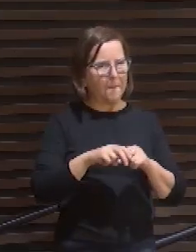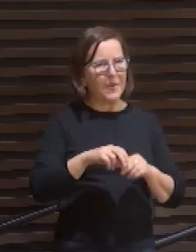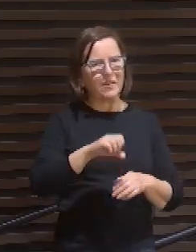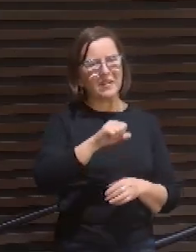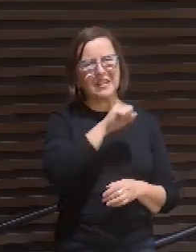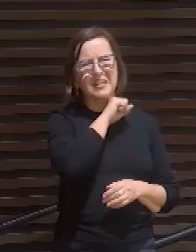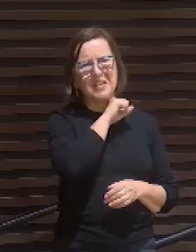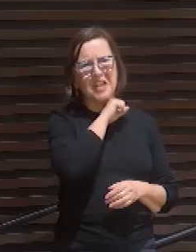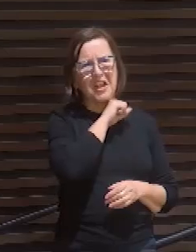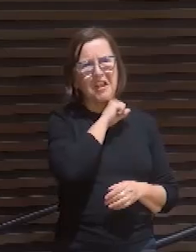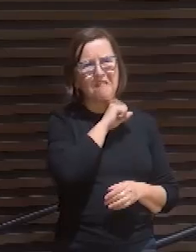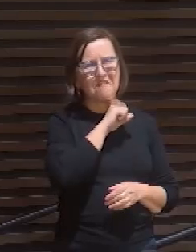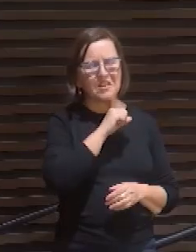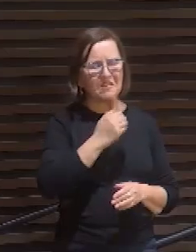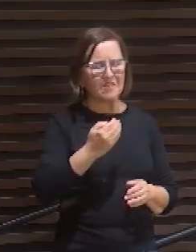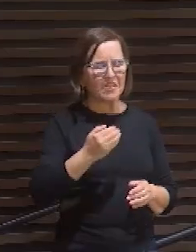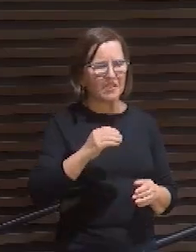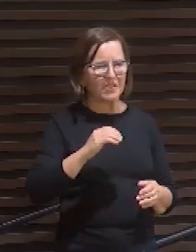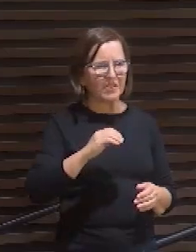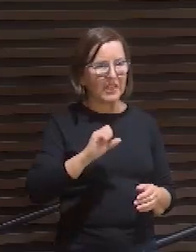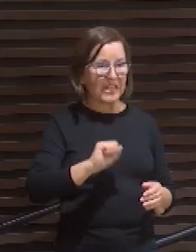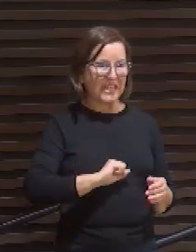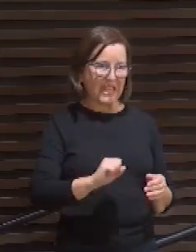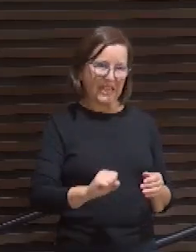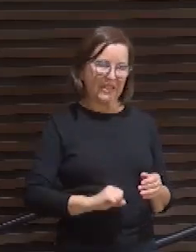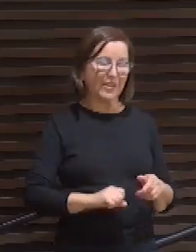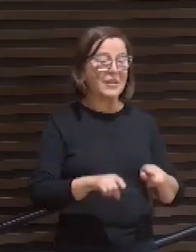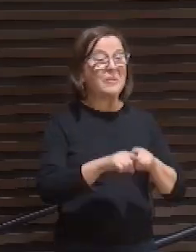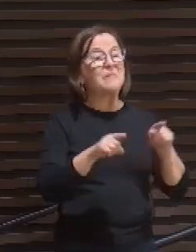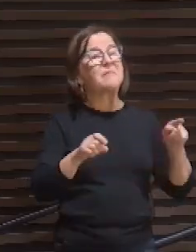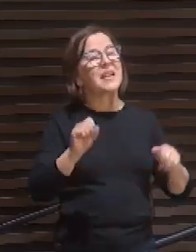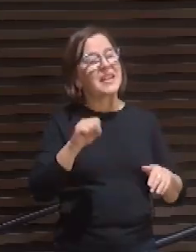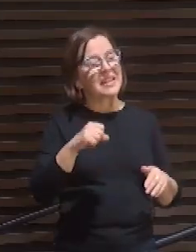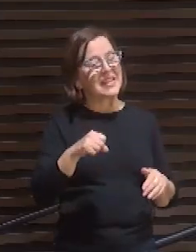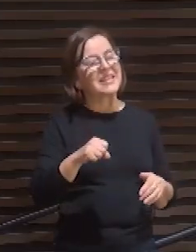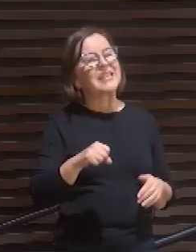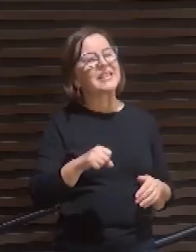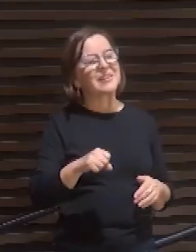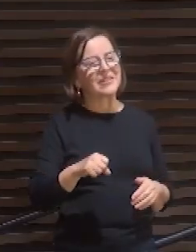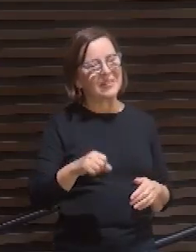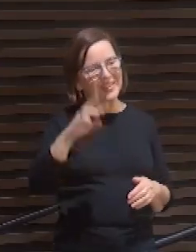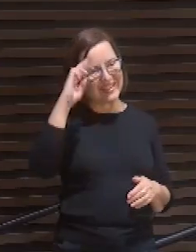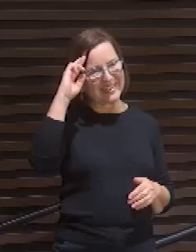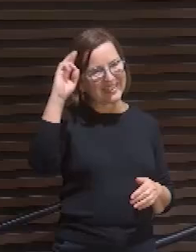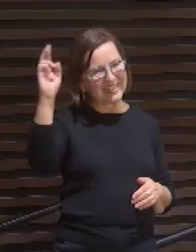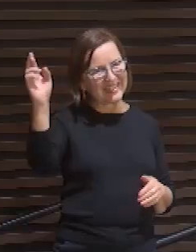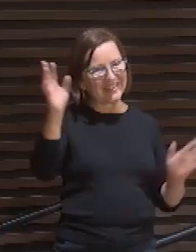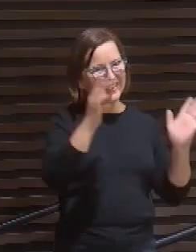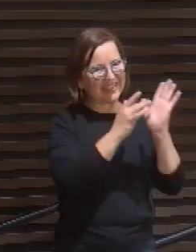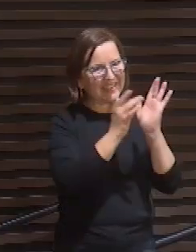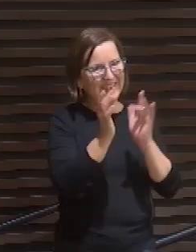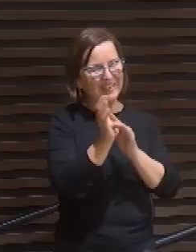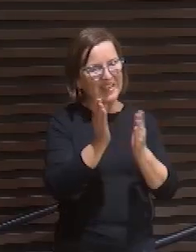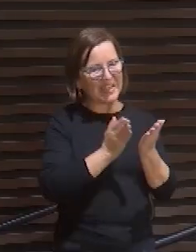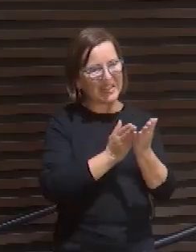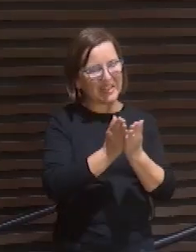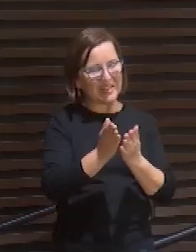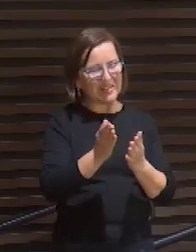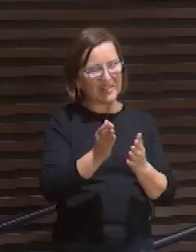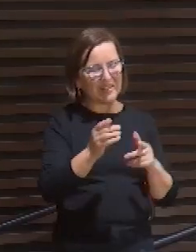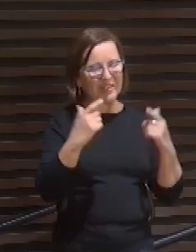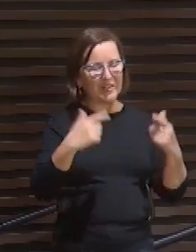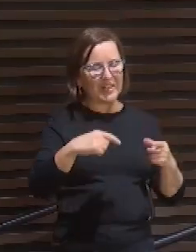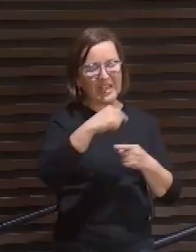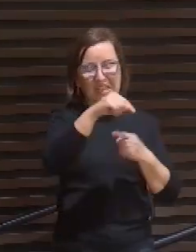humano, mas o Senhor Jesus entrou no santíssimo lugar, na presença de